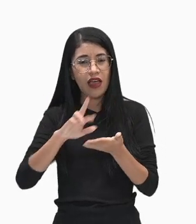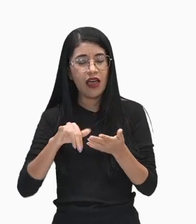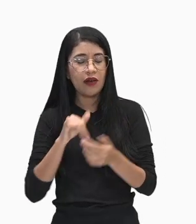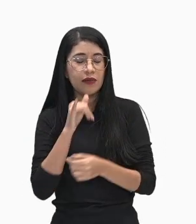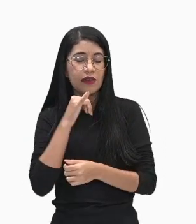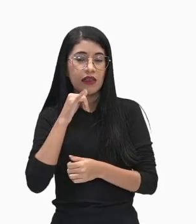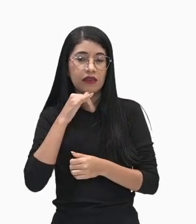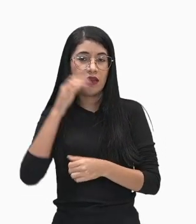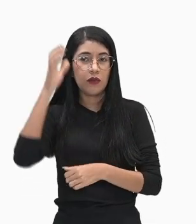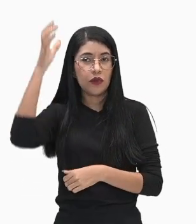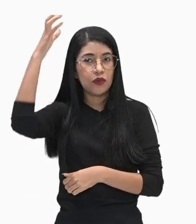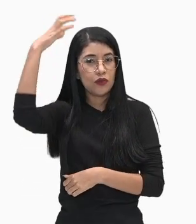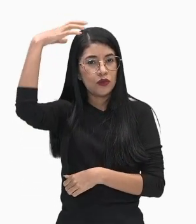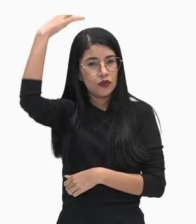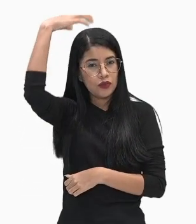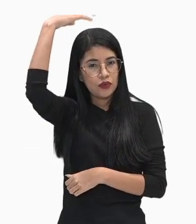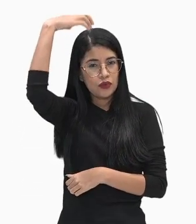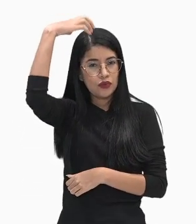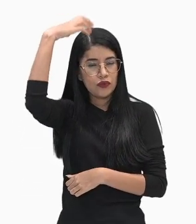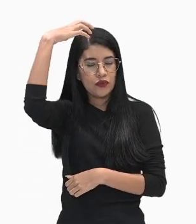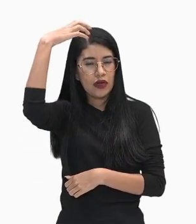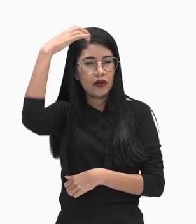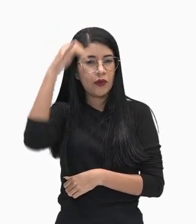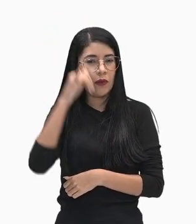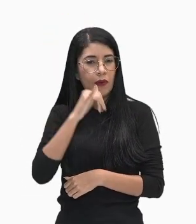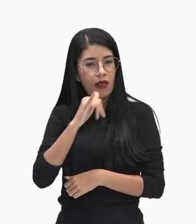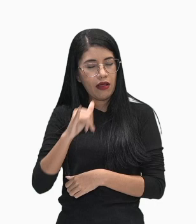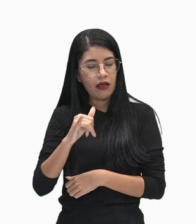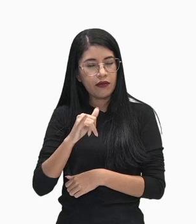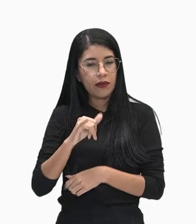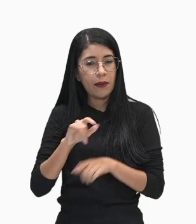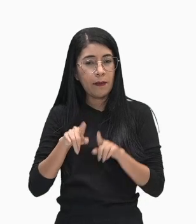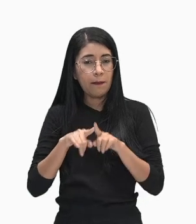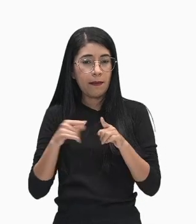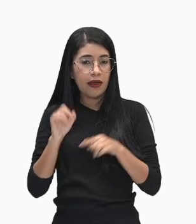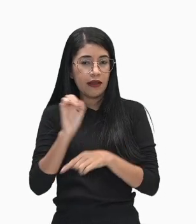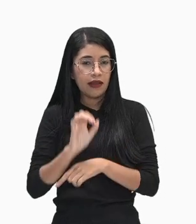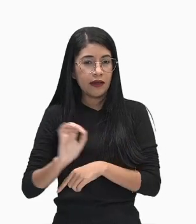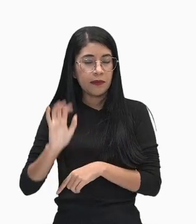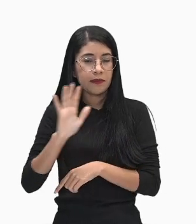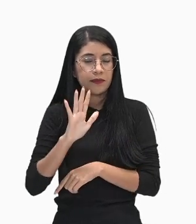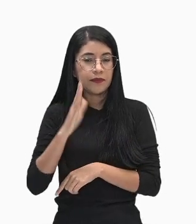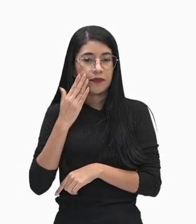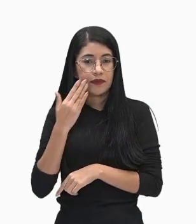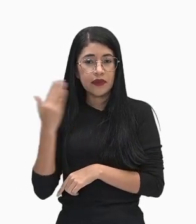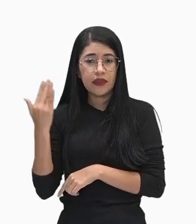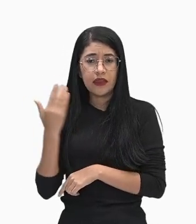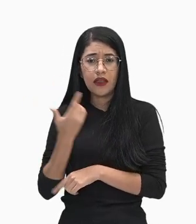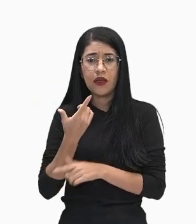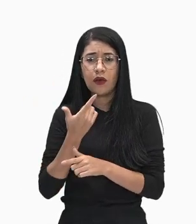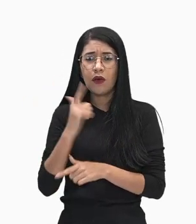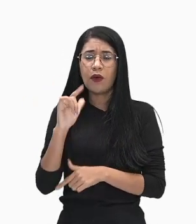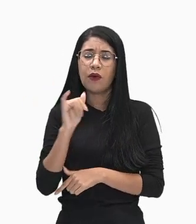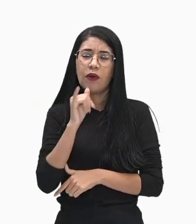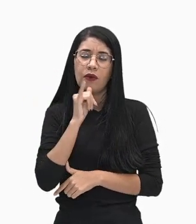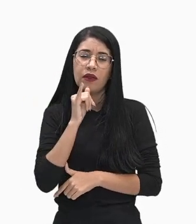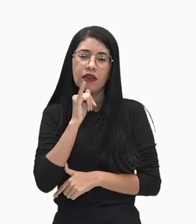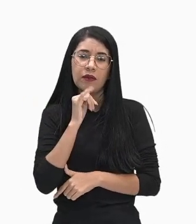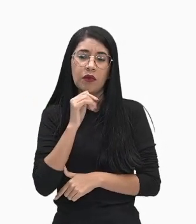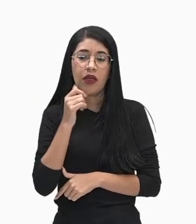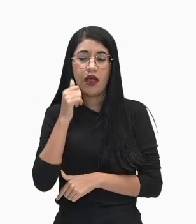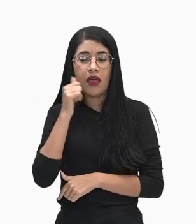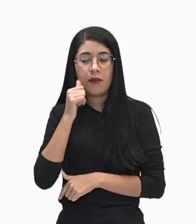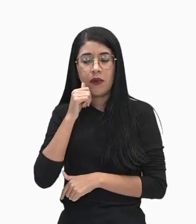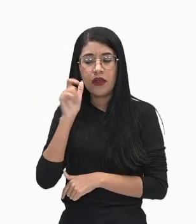chuveiros elétricos. Mas aqui na figura a gente tem uma outra situação interessante, né, pessoal? Você vê a figura aqui, ó, a moça